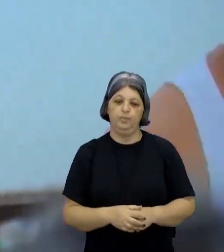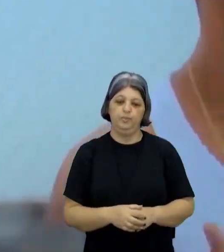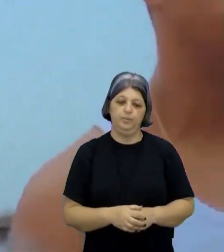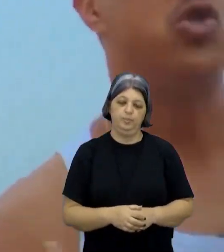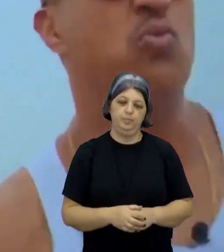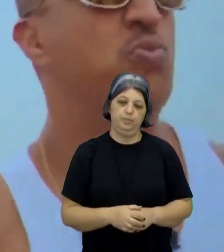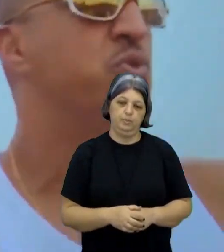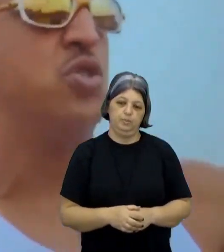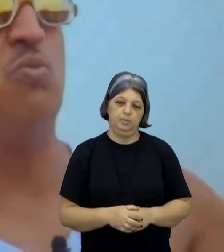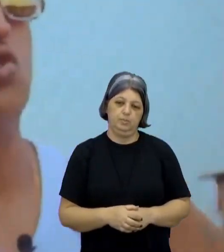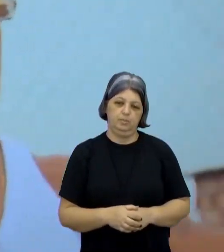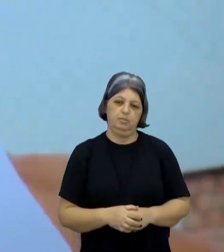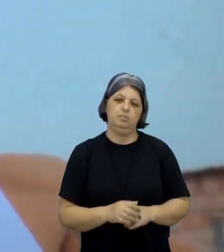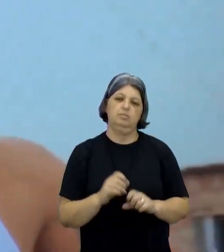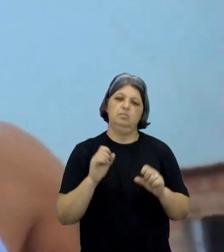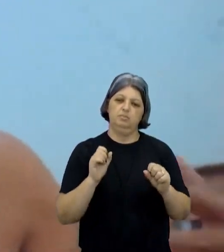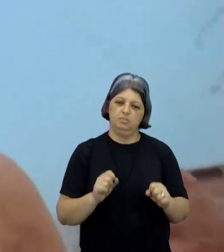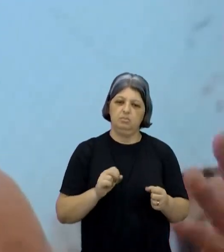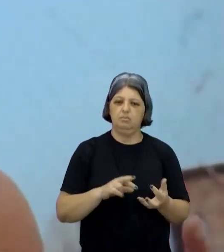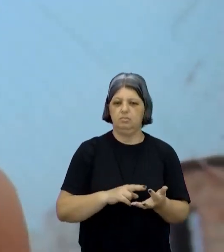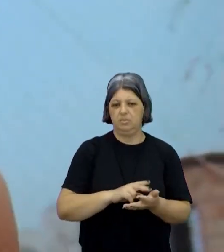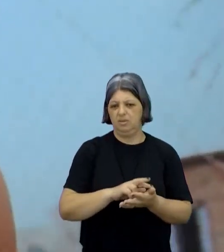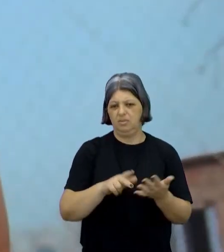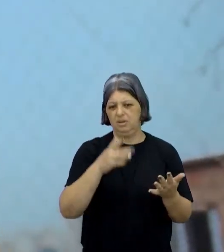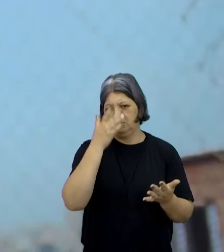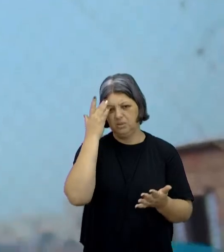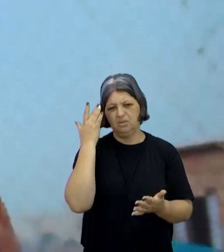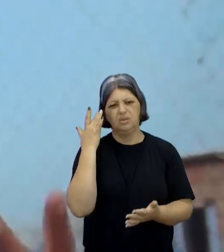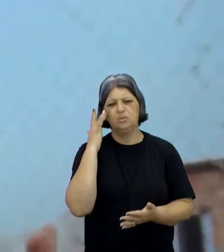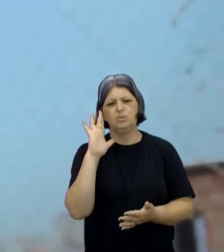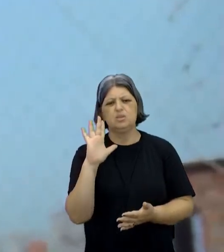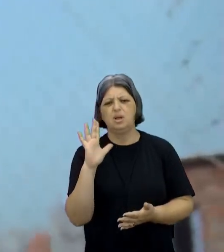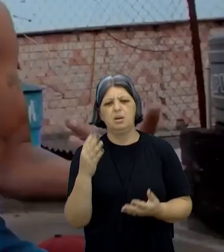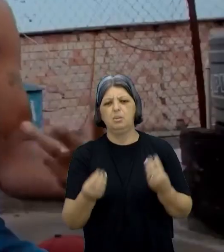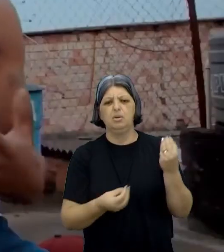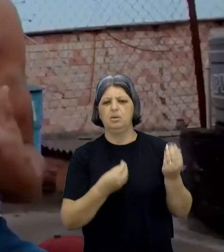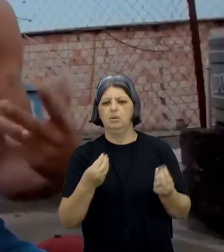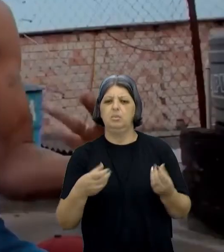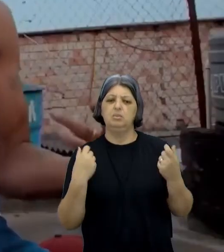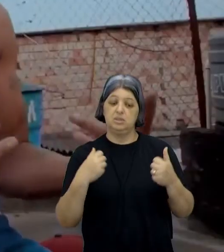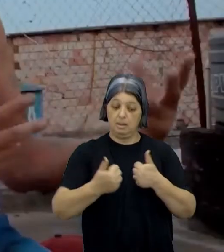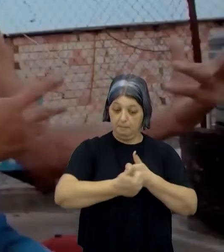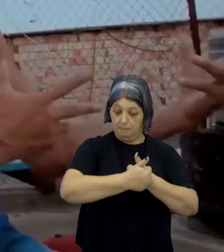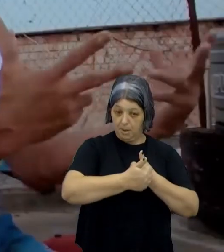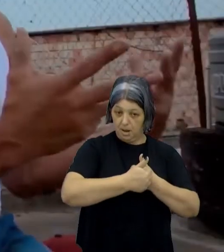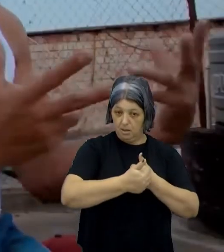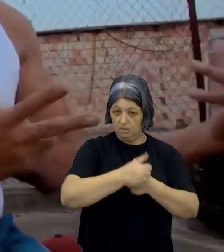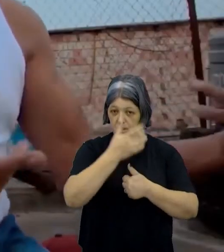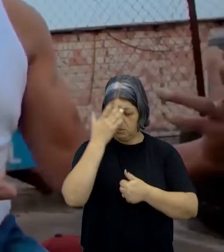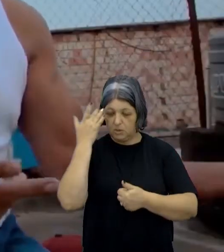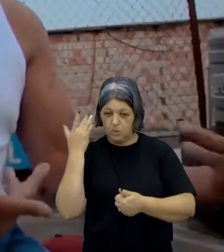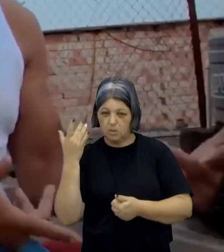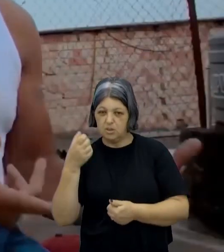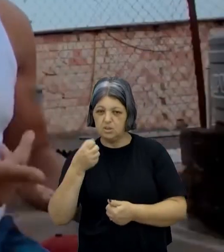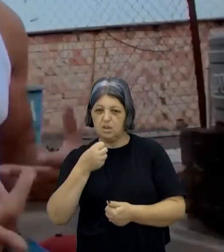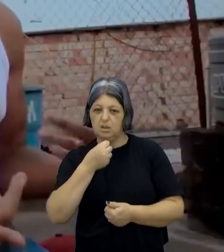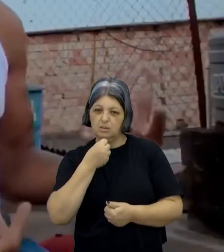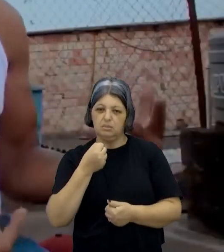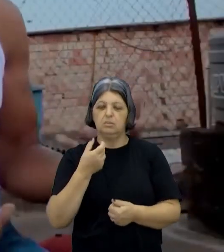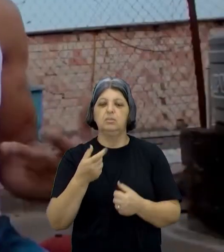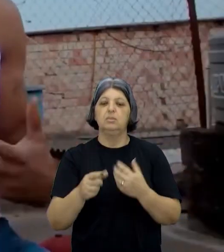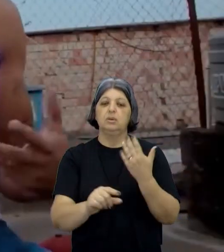ser músico num monte de um monte de gente que nem sabe como é que funciona. Ele tem que estar perto dos músicos. Não adianta ele ser um poeta se ele não estiver por perto dos